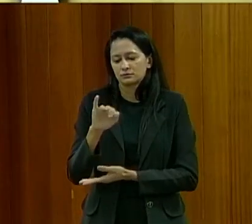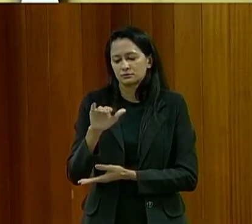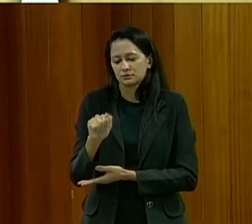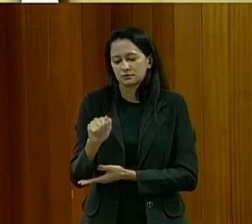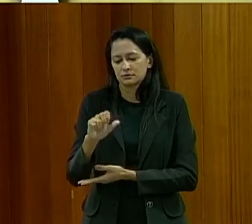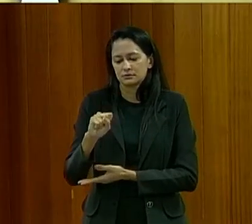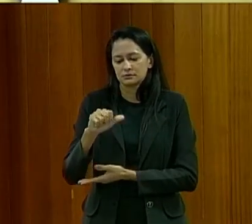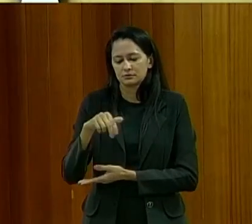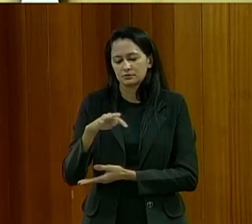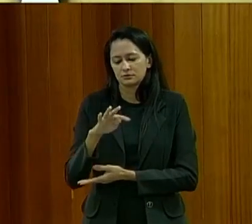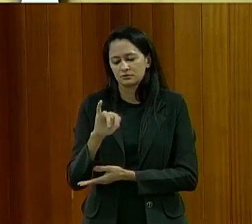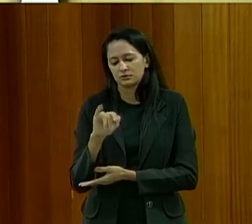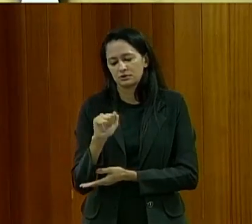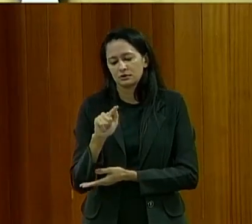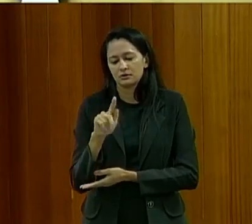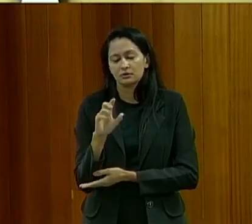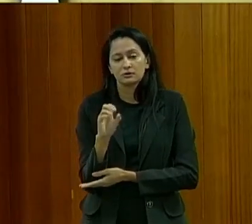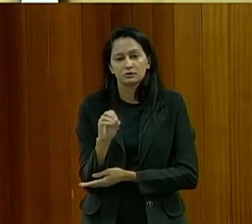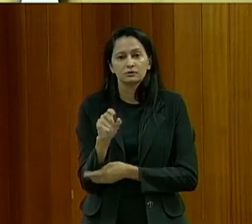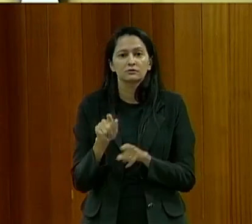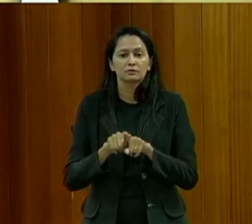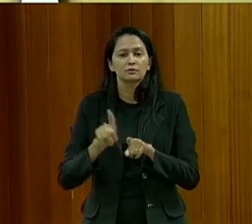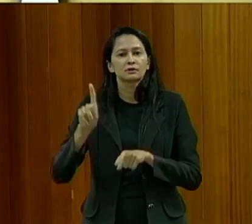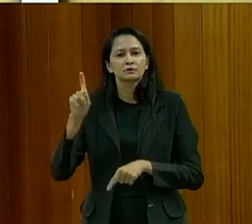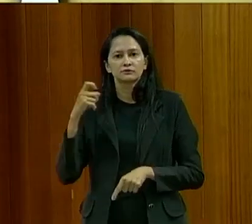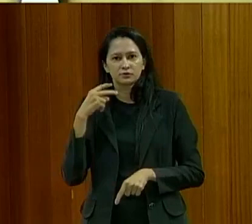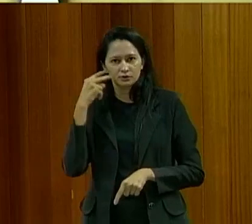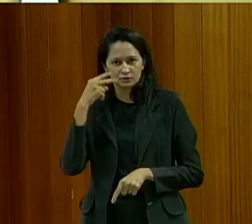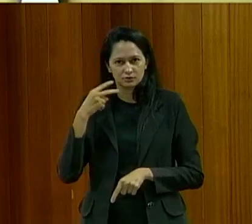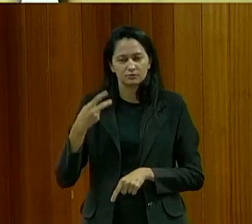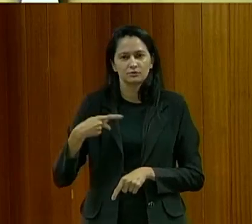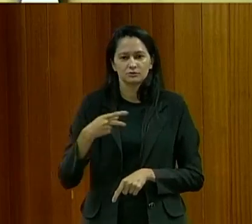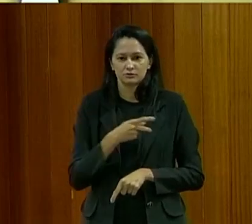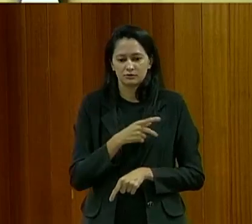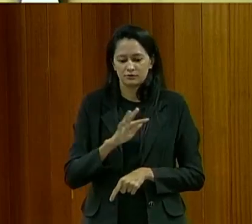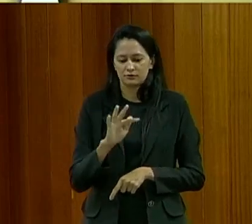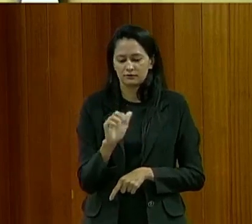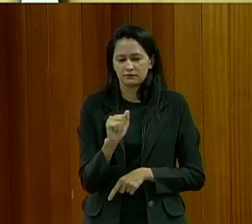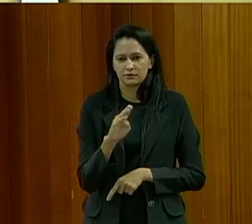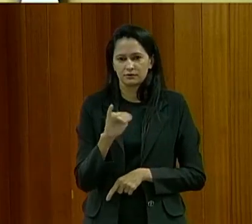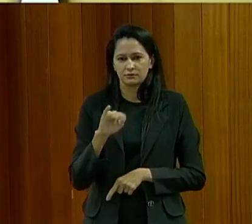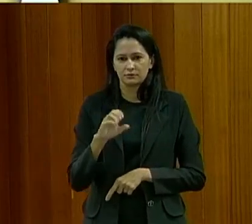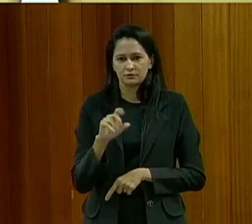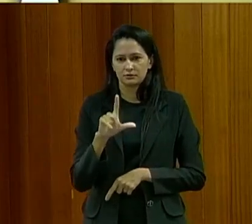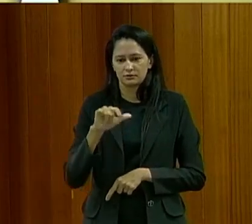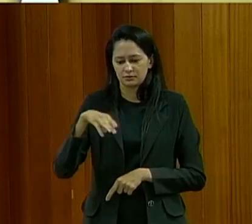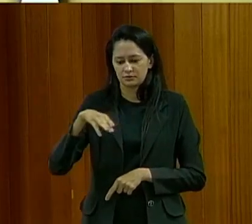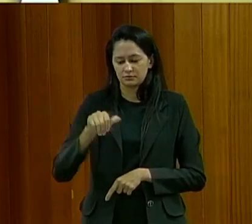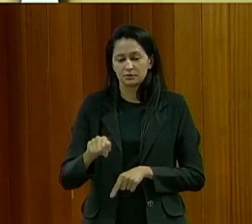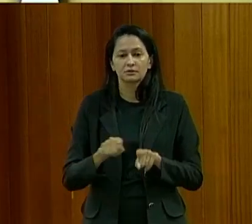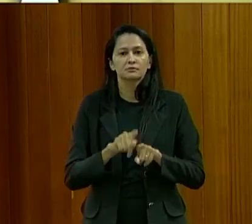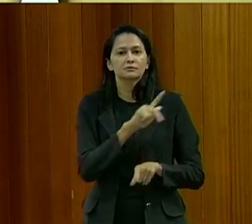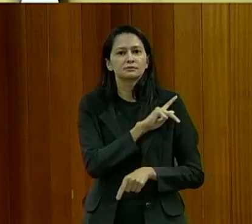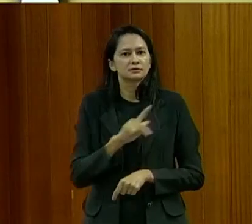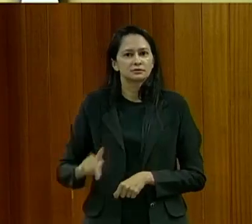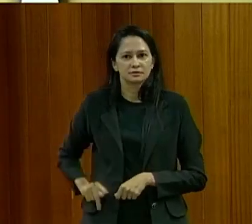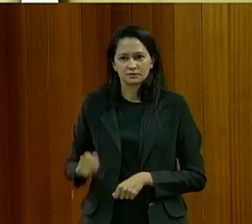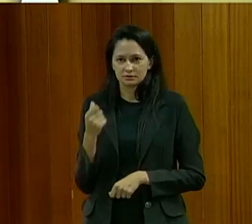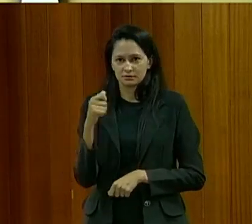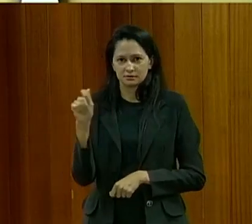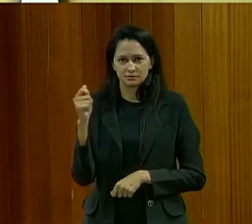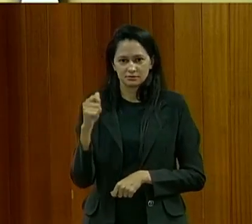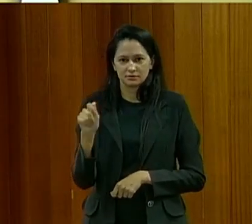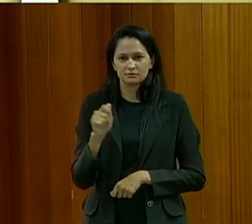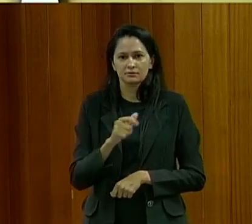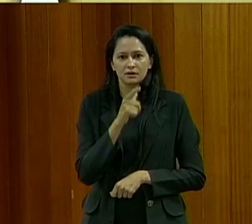Santiago, do ex-vereador pastor Fábio Lima e da presidente da Associação do Lago das Rosas,